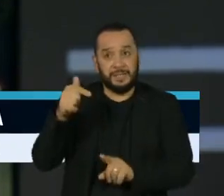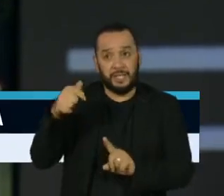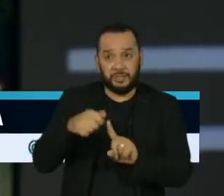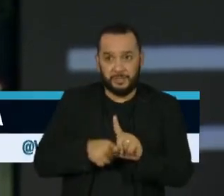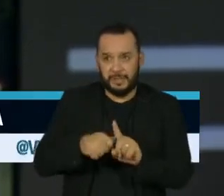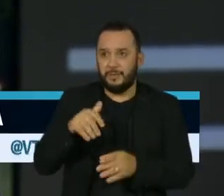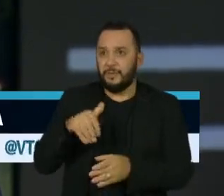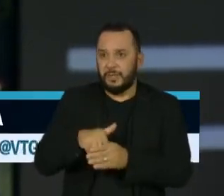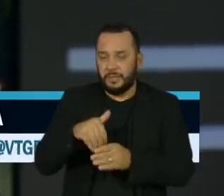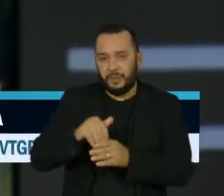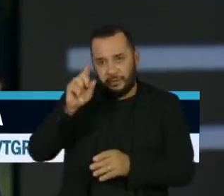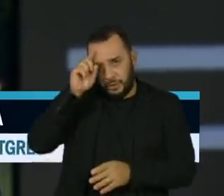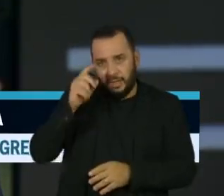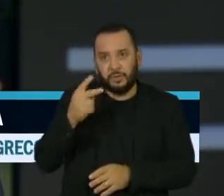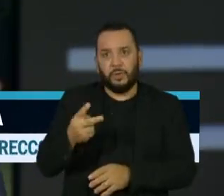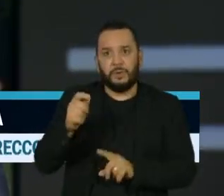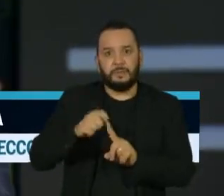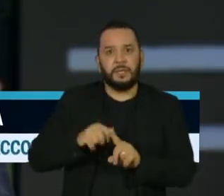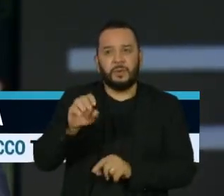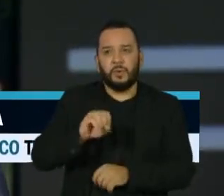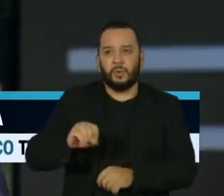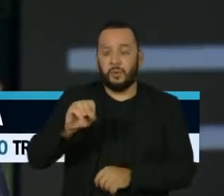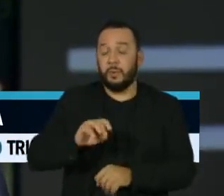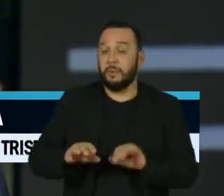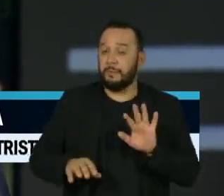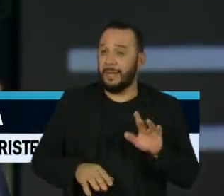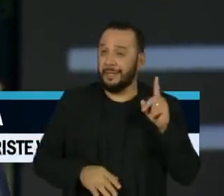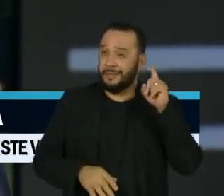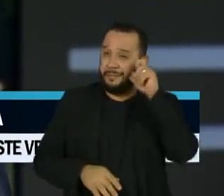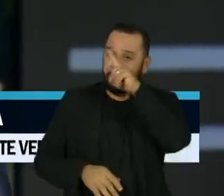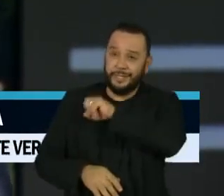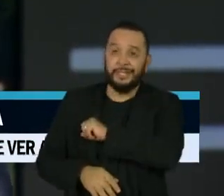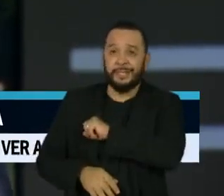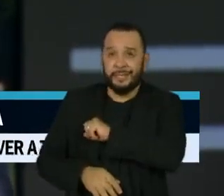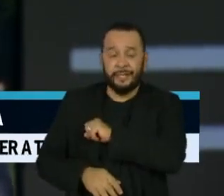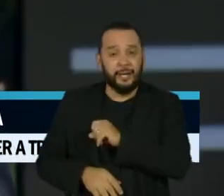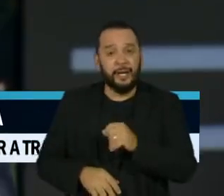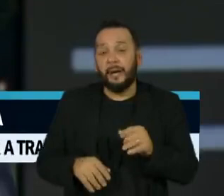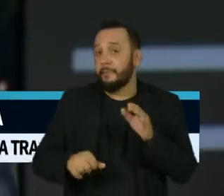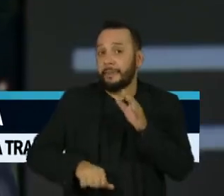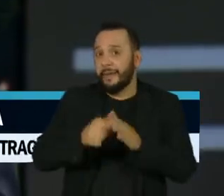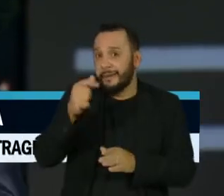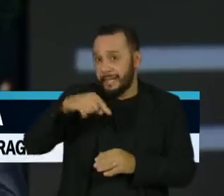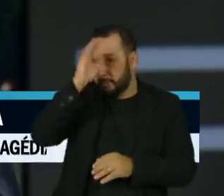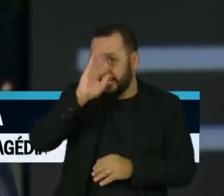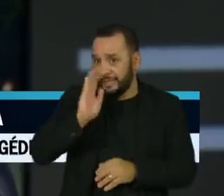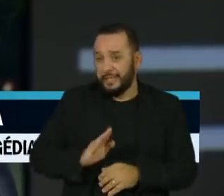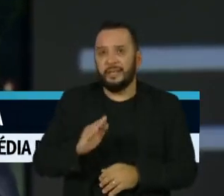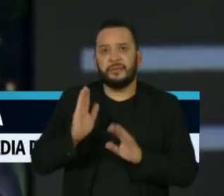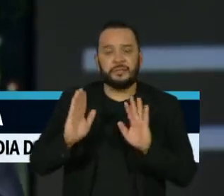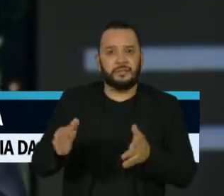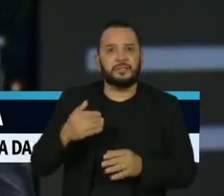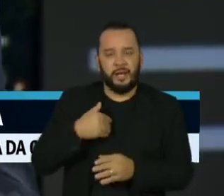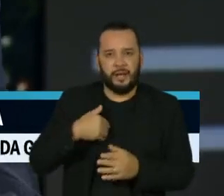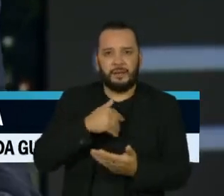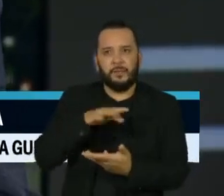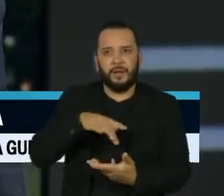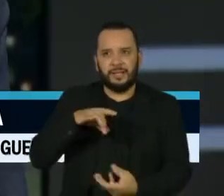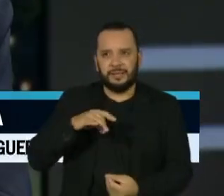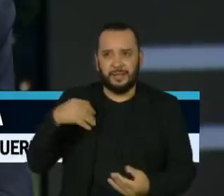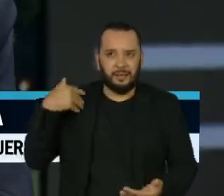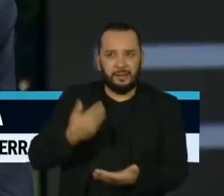sete meses as eleições vai ser dia dois de outubro é muito difícil você nunca nas histórias das eleições brasileiras desde a redemocratização